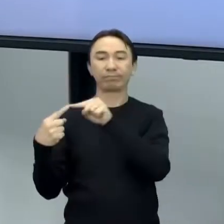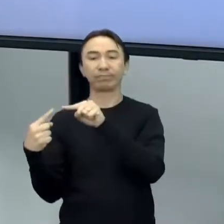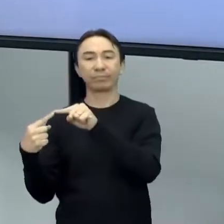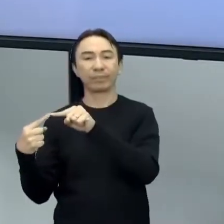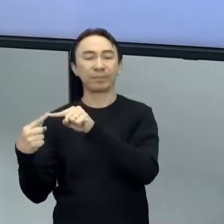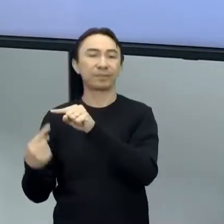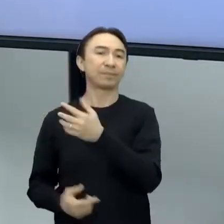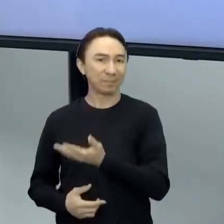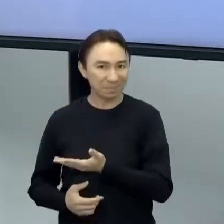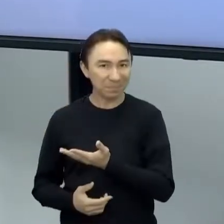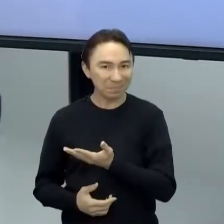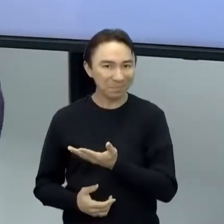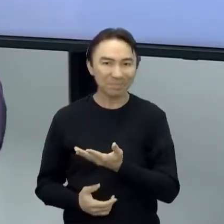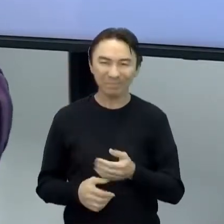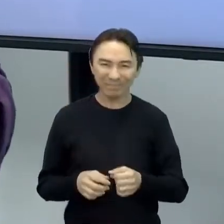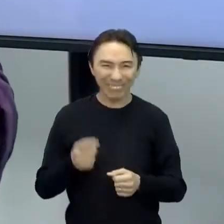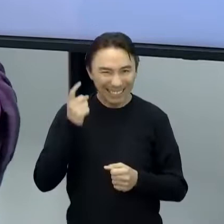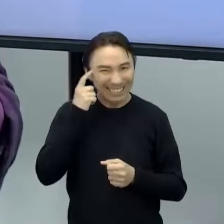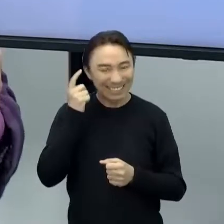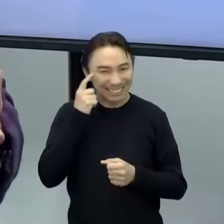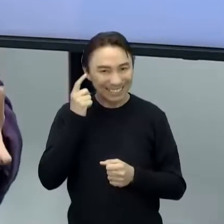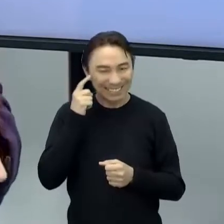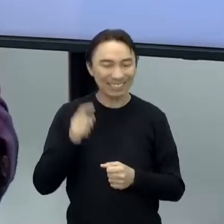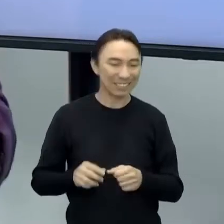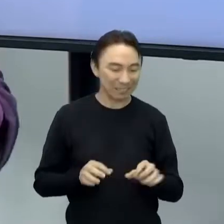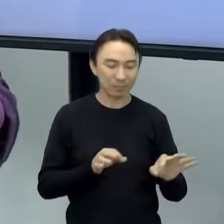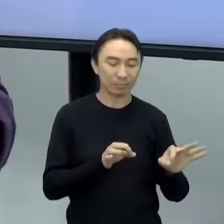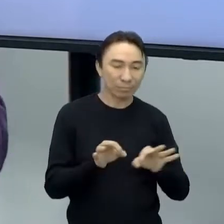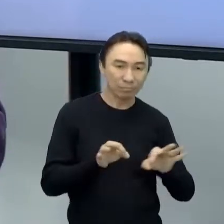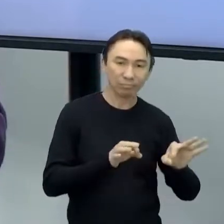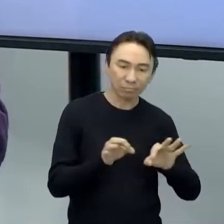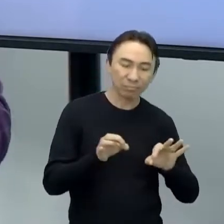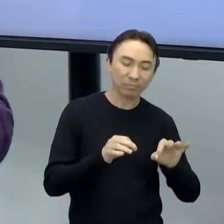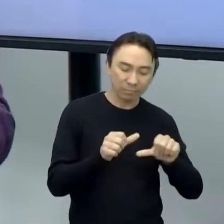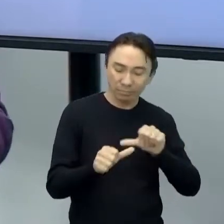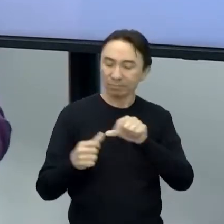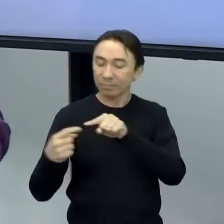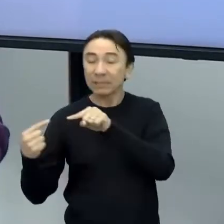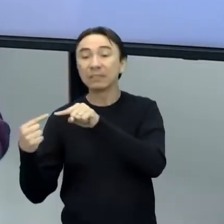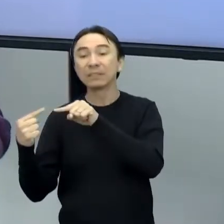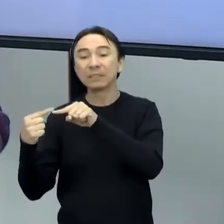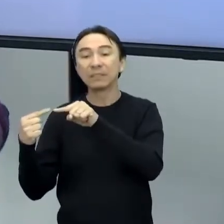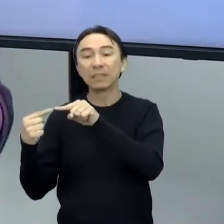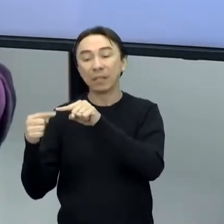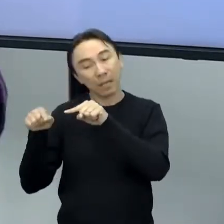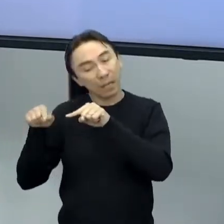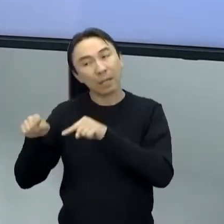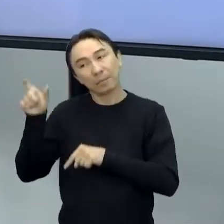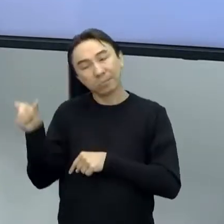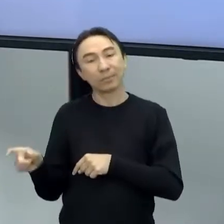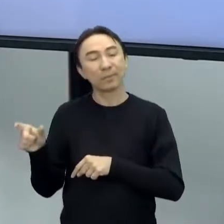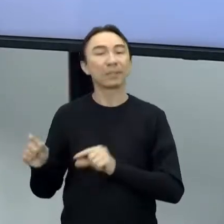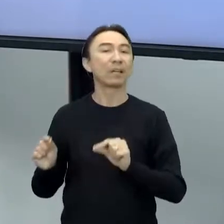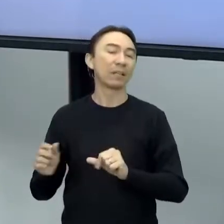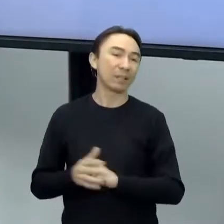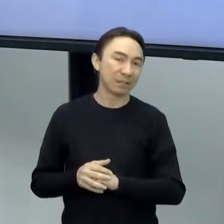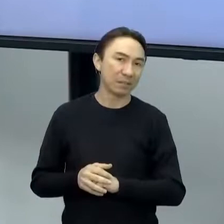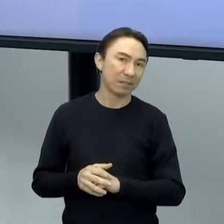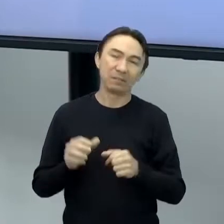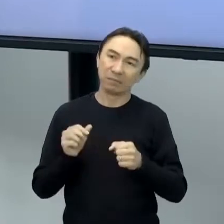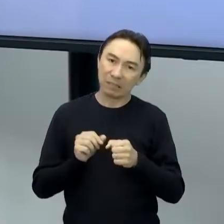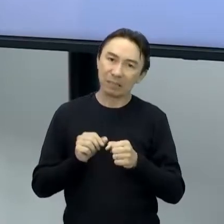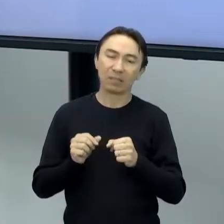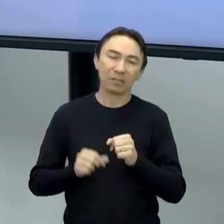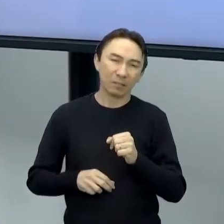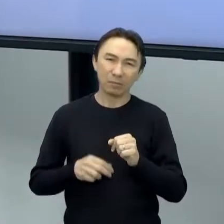determinar para quem eu vou dar aquela utilização, vou produzir aquele protótipo.